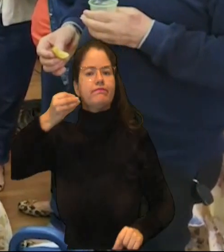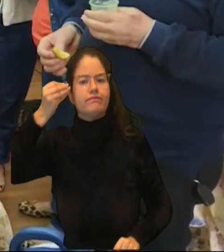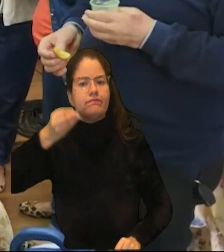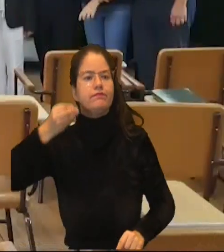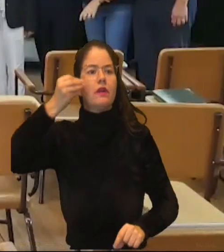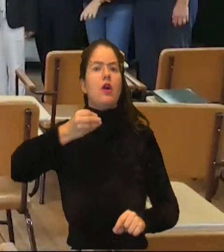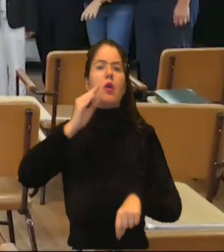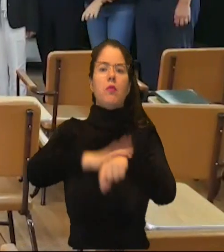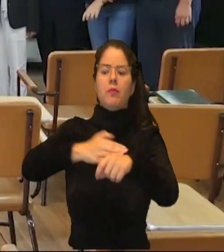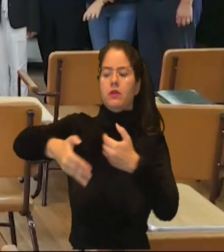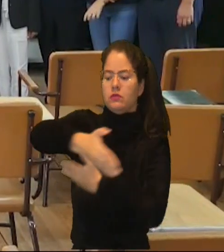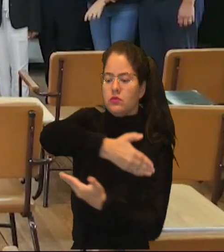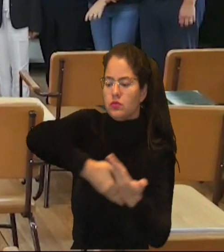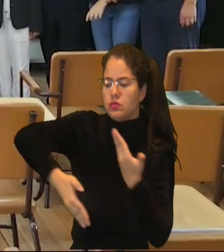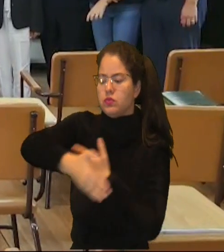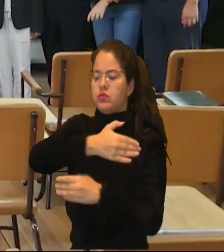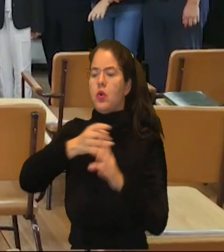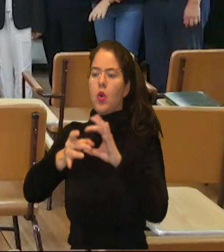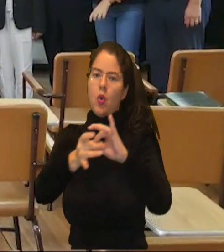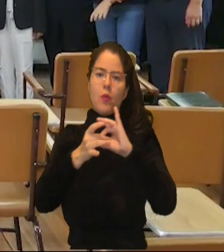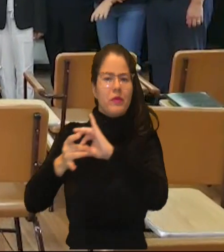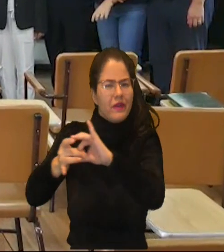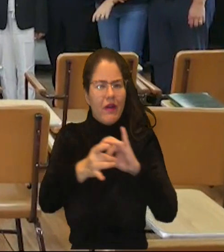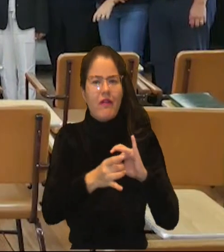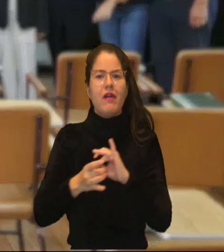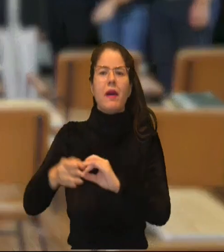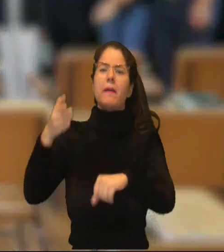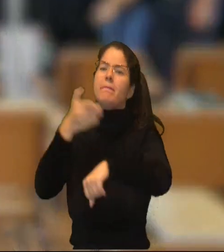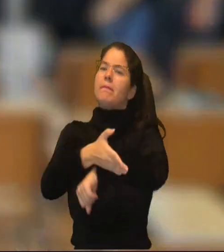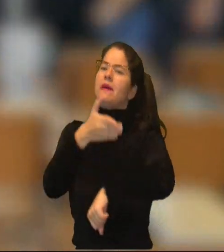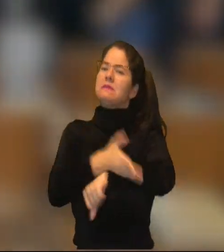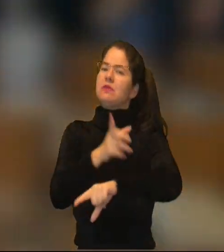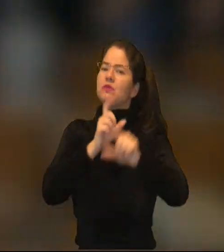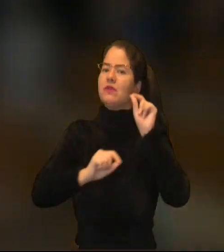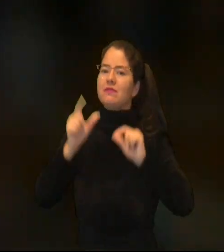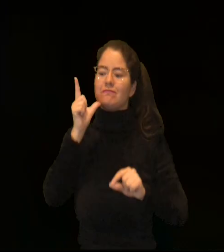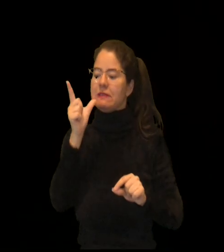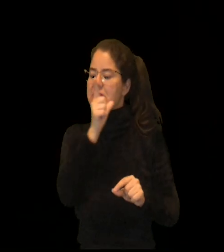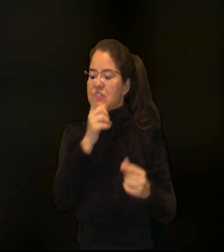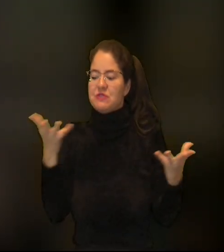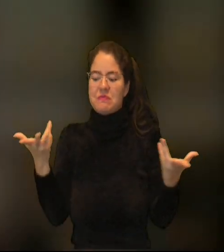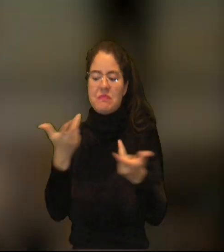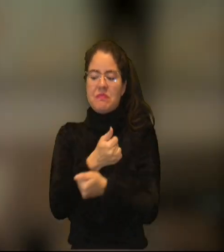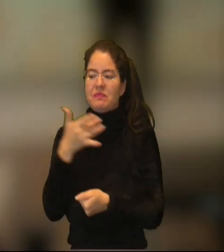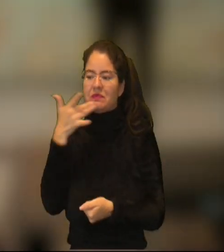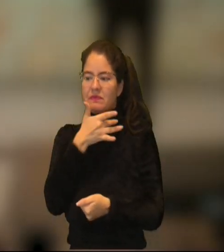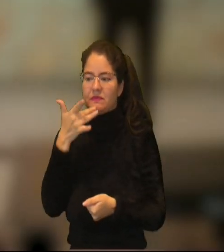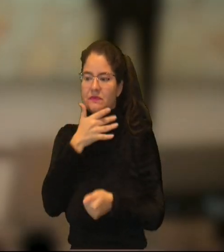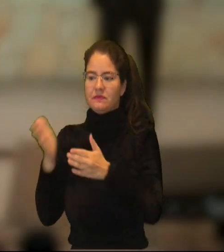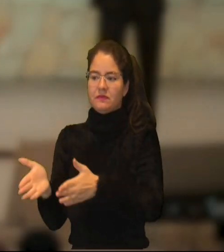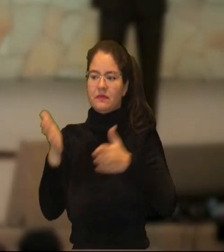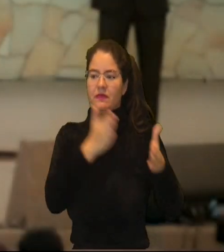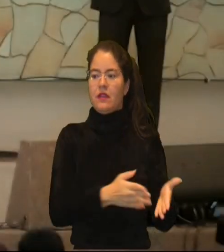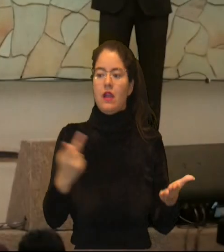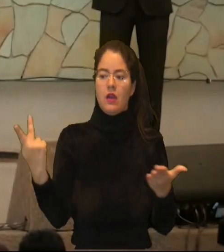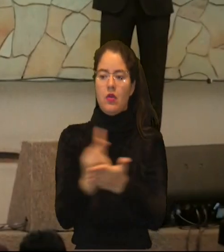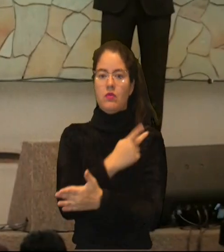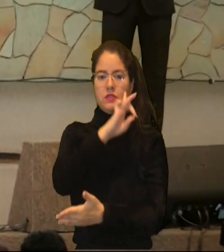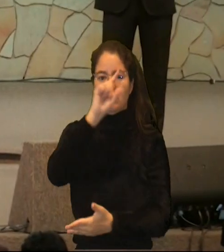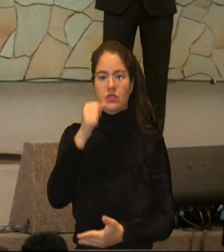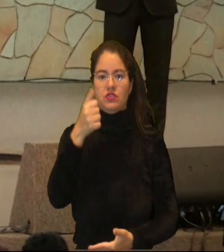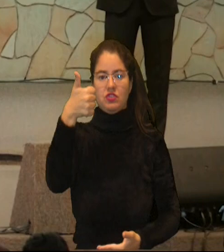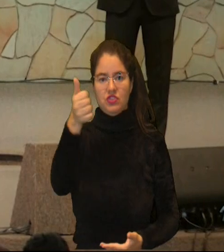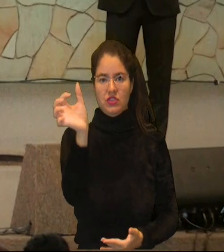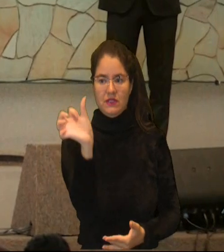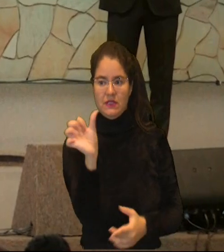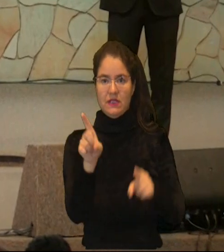momentos de comunhão e confraternização, participando de um delicioso coffee break. Aconteceu nos dias 16 e